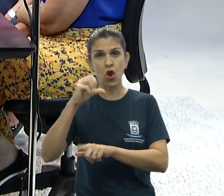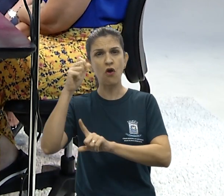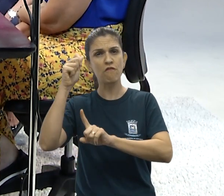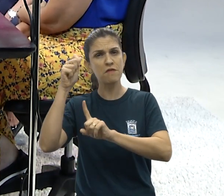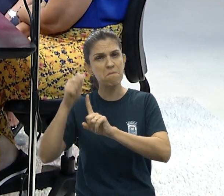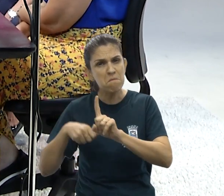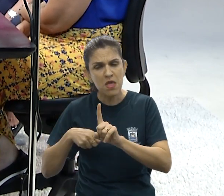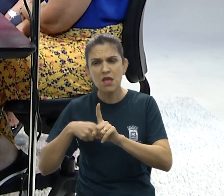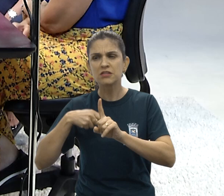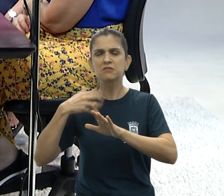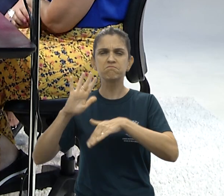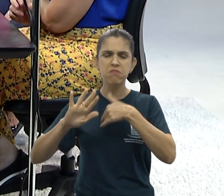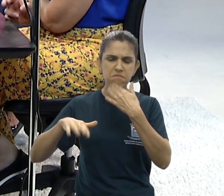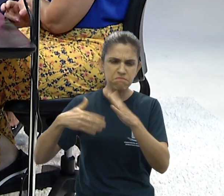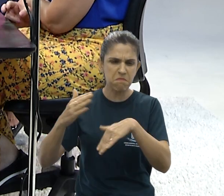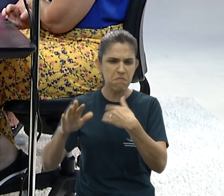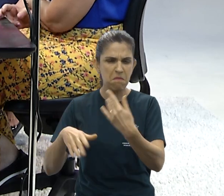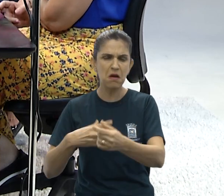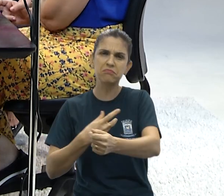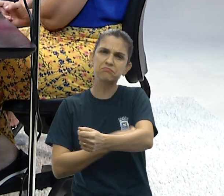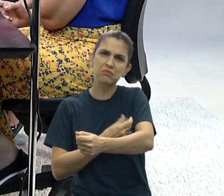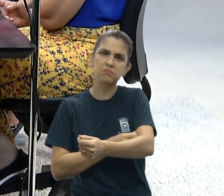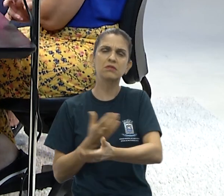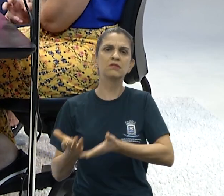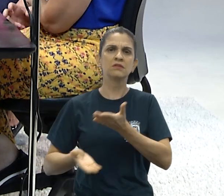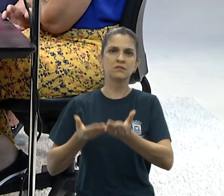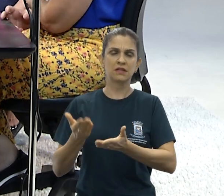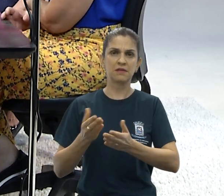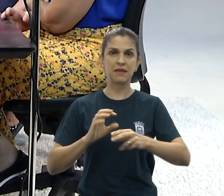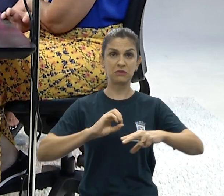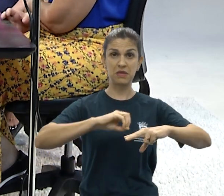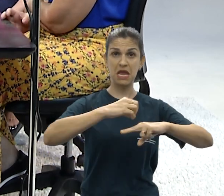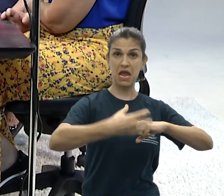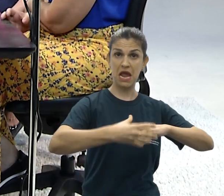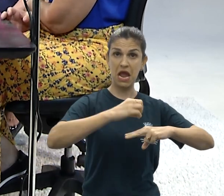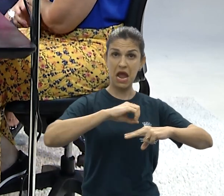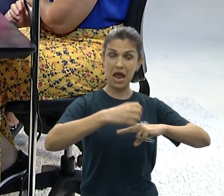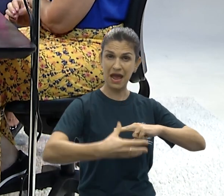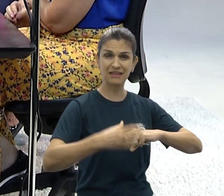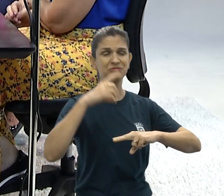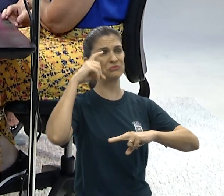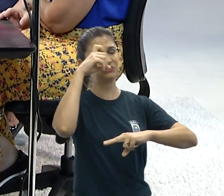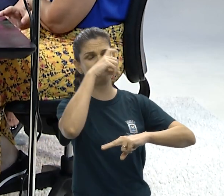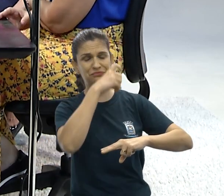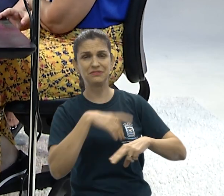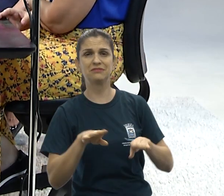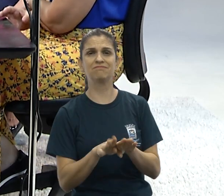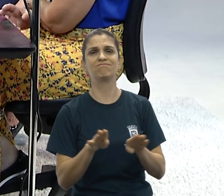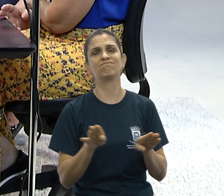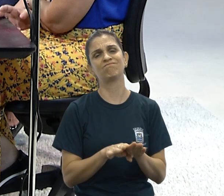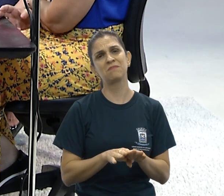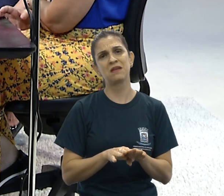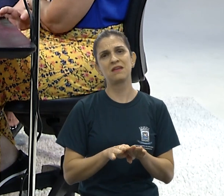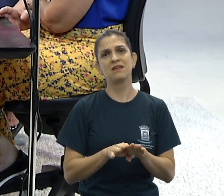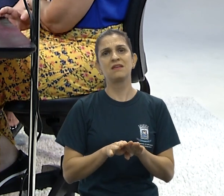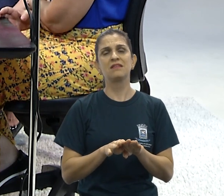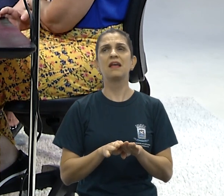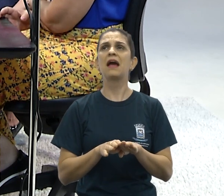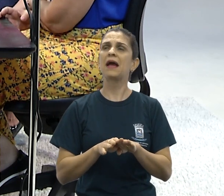dias, então você tem essa dificuldade, porque mesmo que, vamos supor, ele te